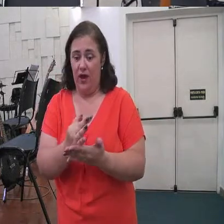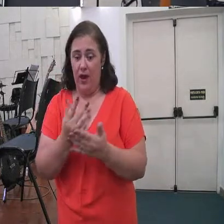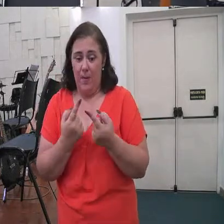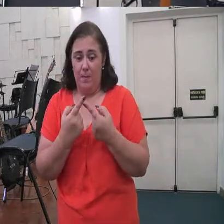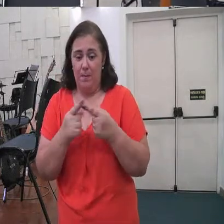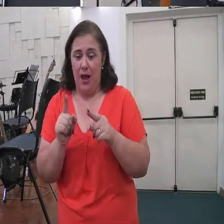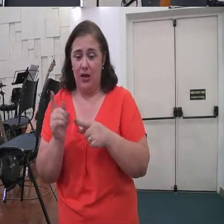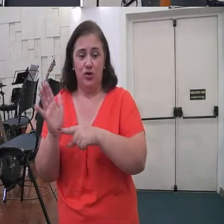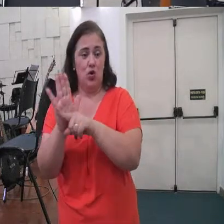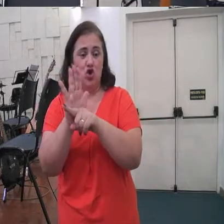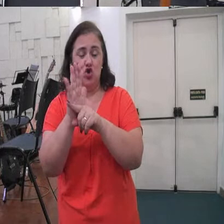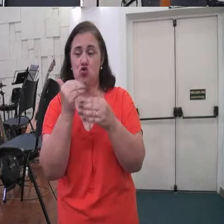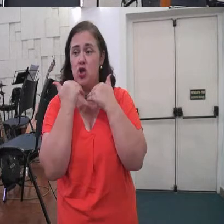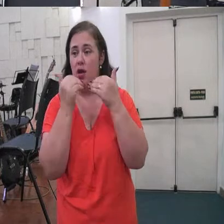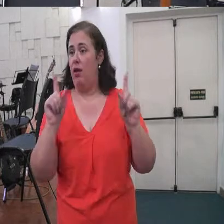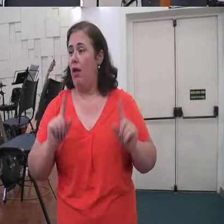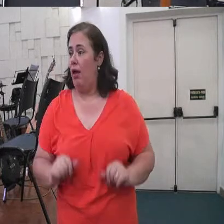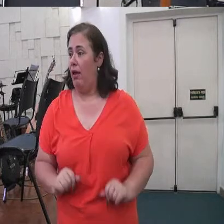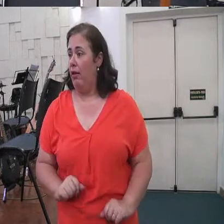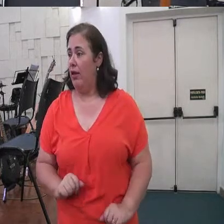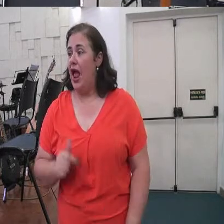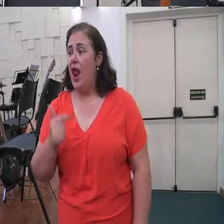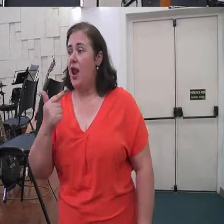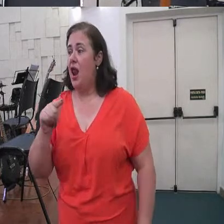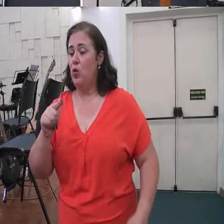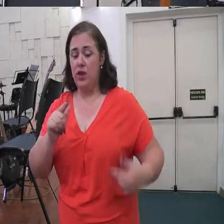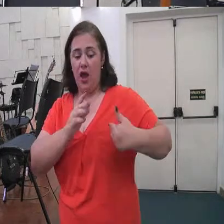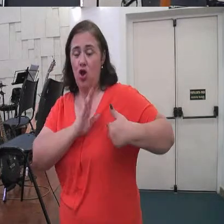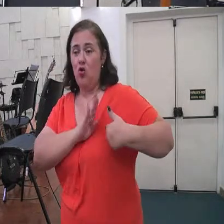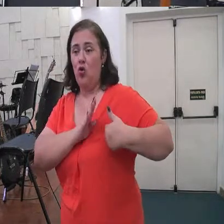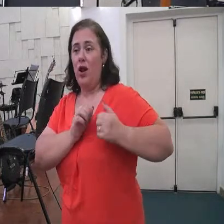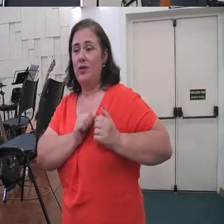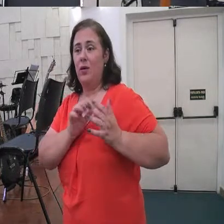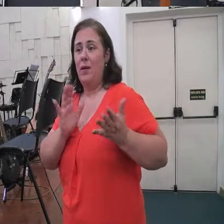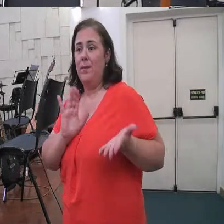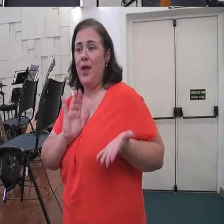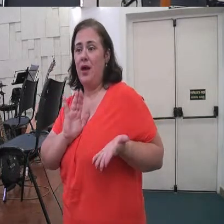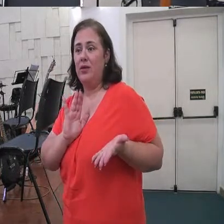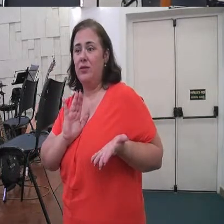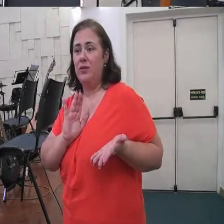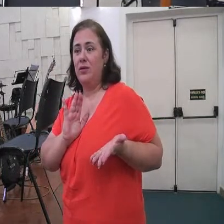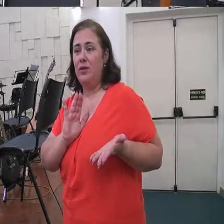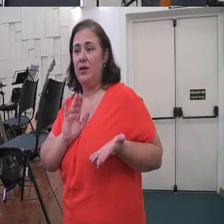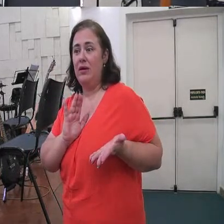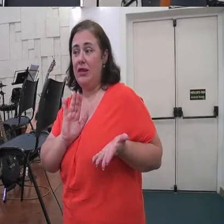nosso pai, foi justificado, quando ofereceu sobre o altar o próprio filho Isaque?